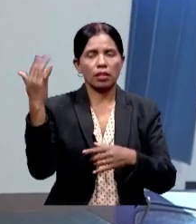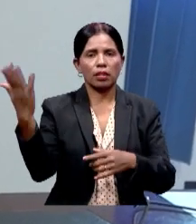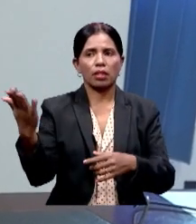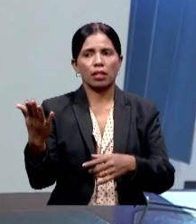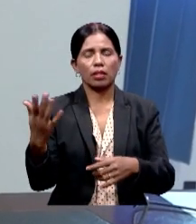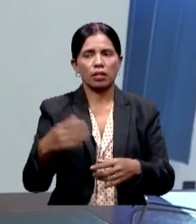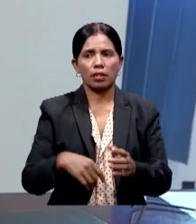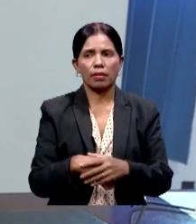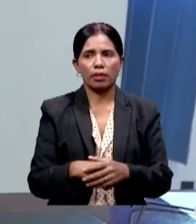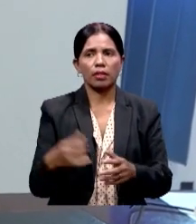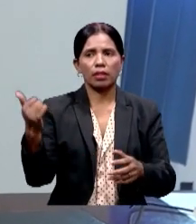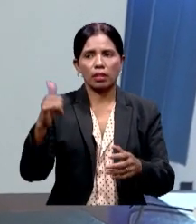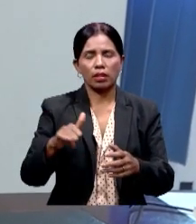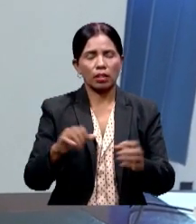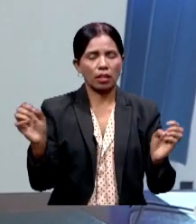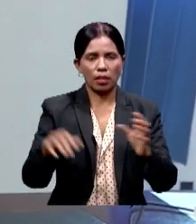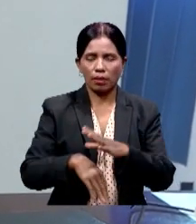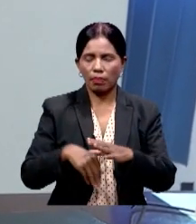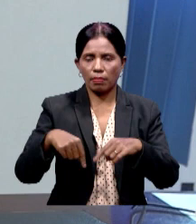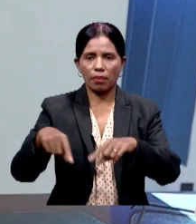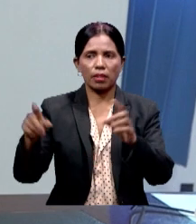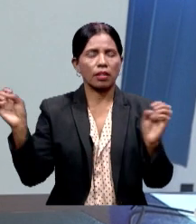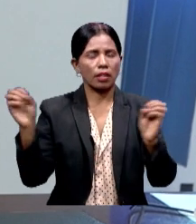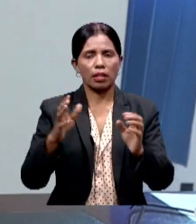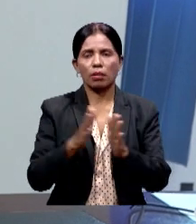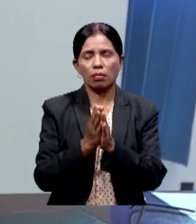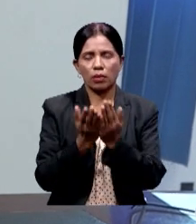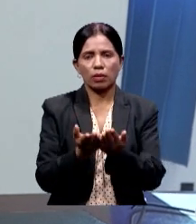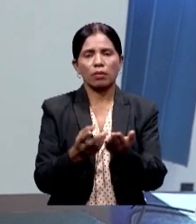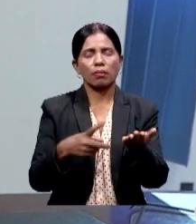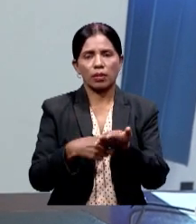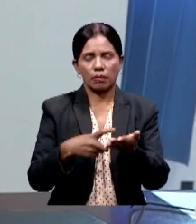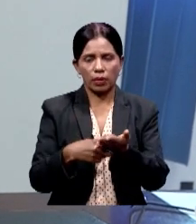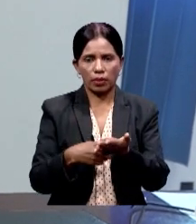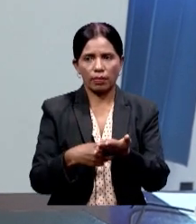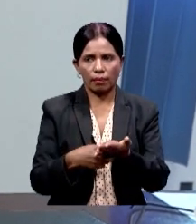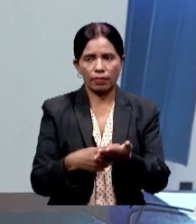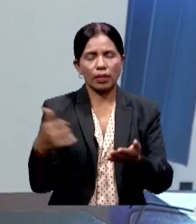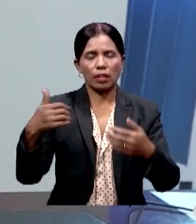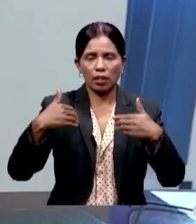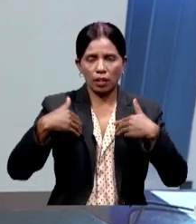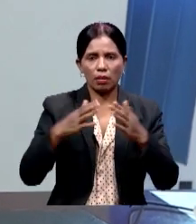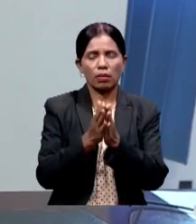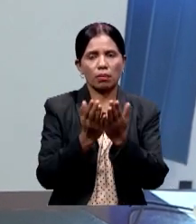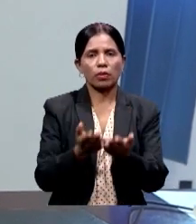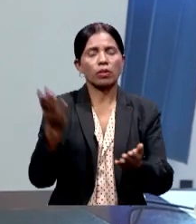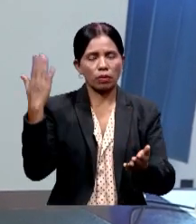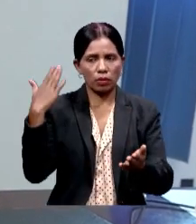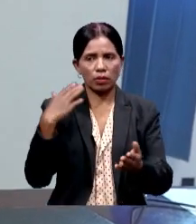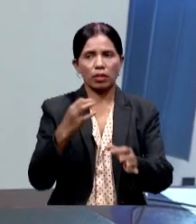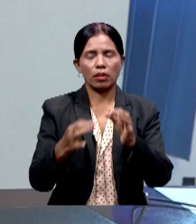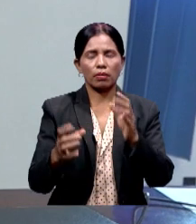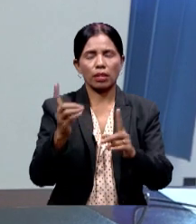sai hela. So sira nebe la sai ne, sira nebe mak laiha liho keres pasaporte. Enquanto o senhor não veja o passaporte tua, mesmo